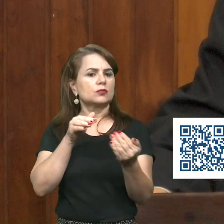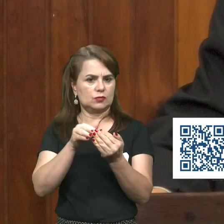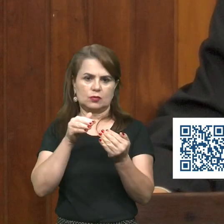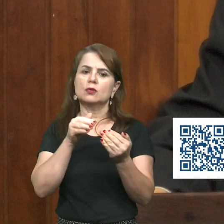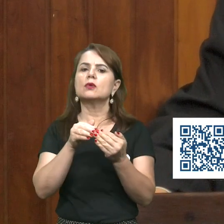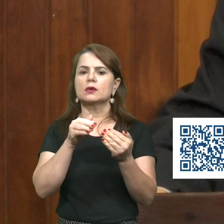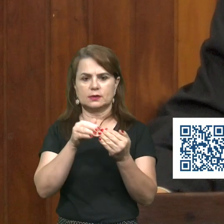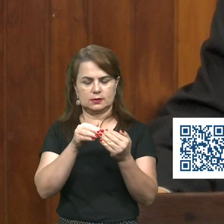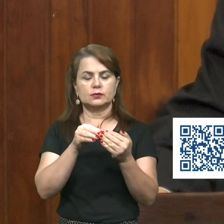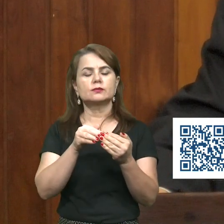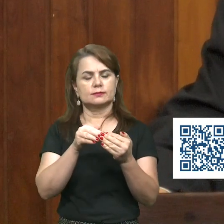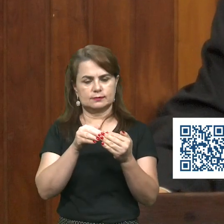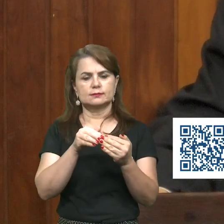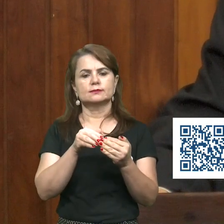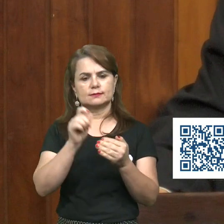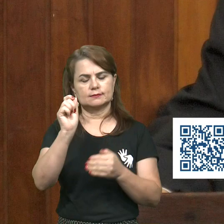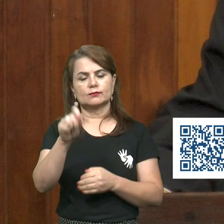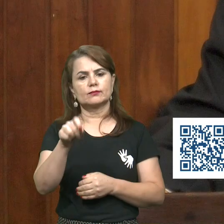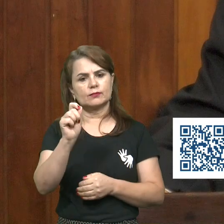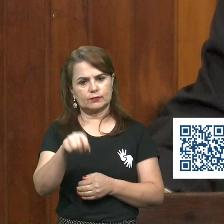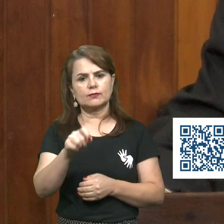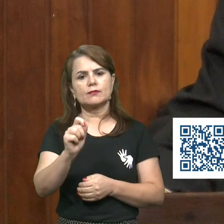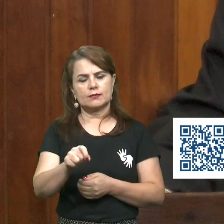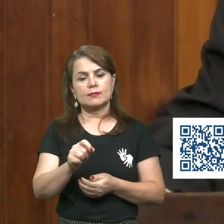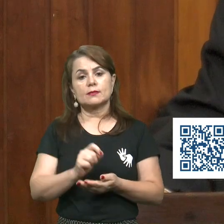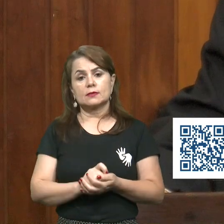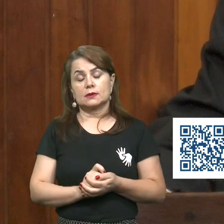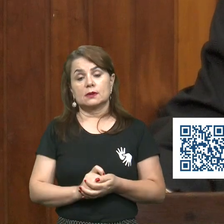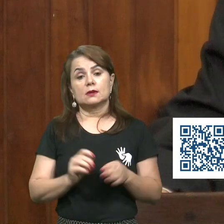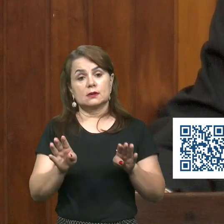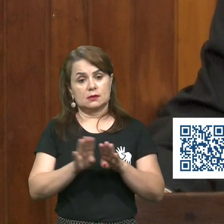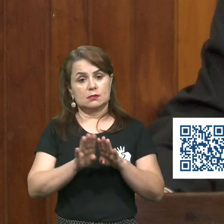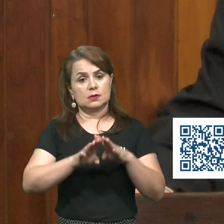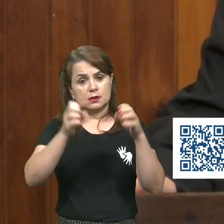ao requerimento de Vossa Excelência. E digo mais,